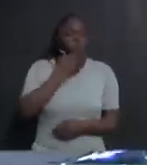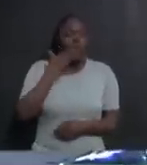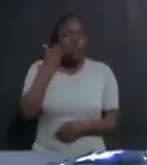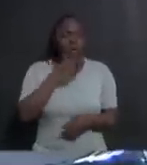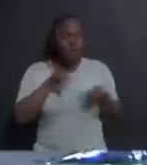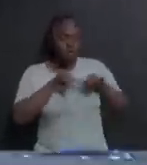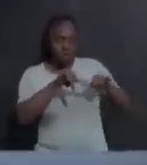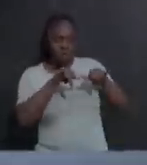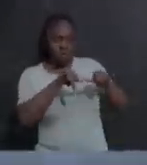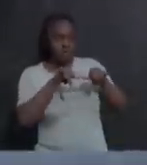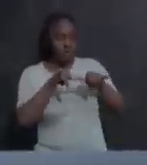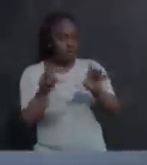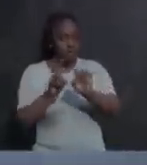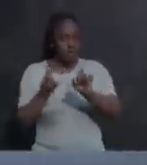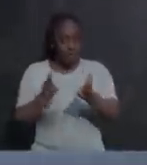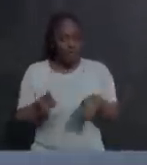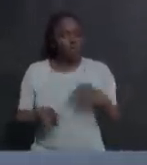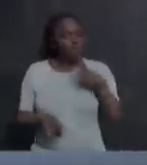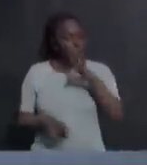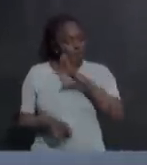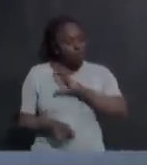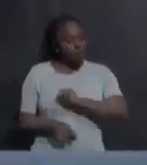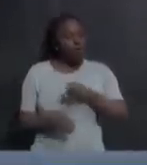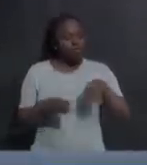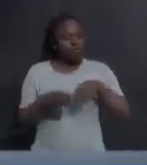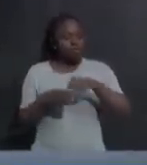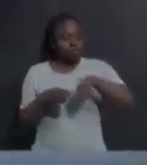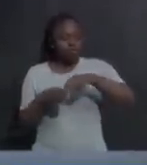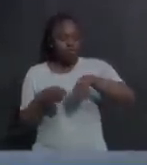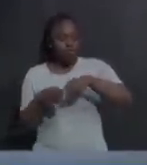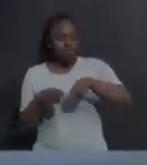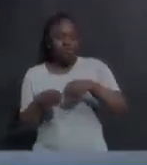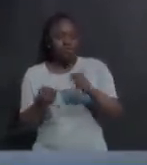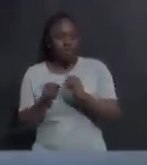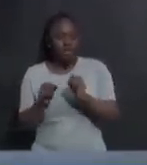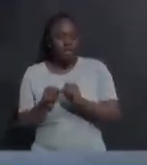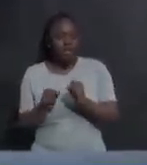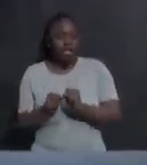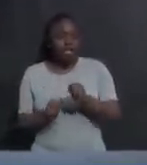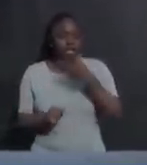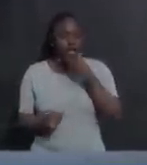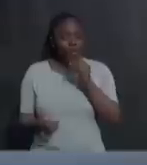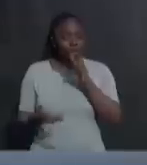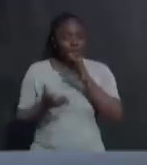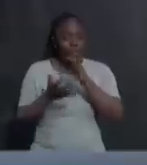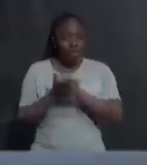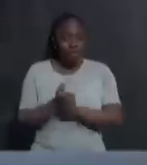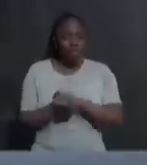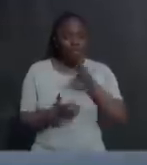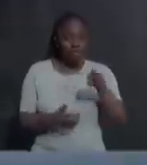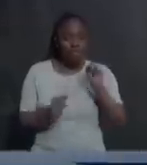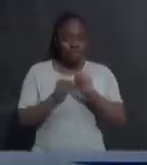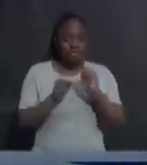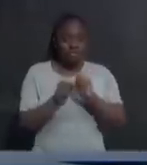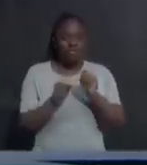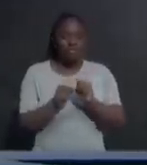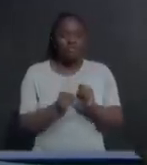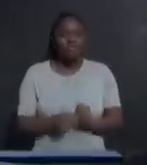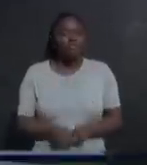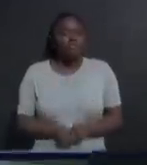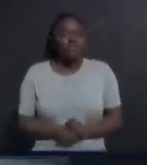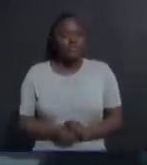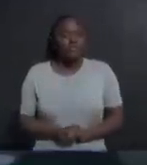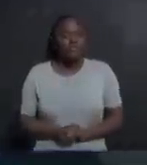não, eu gosto de doce caseiro. E aí a minha amiga fez, mas o marido dela, um doce em calda de goiaba na lata, gente, uma coisa